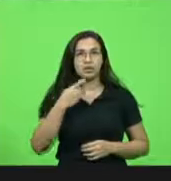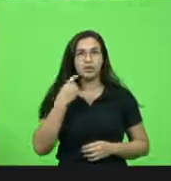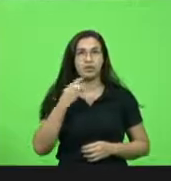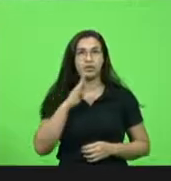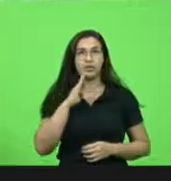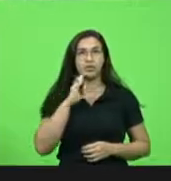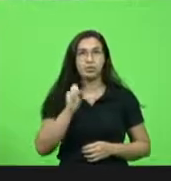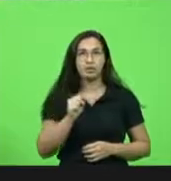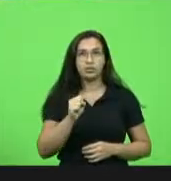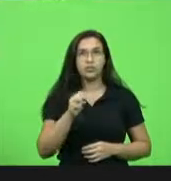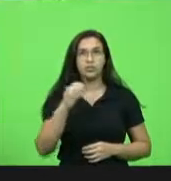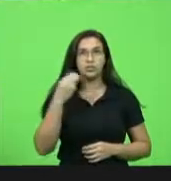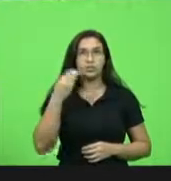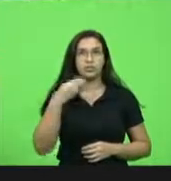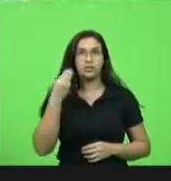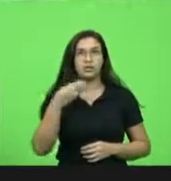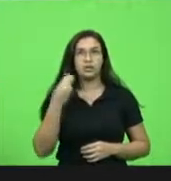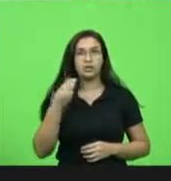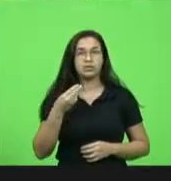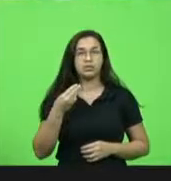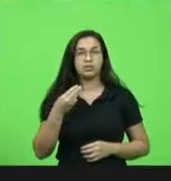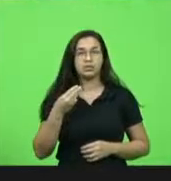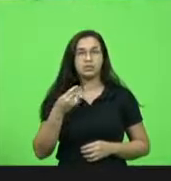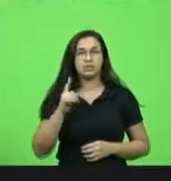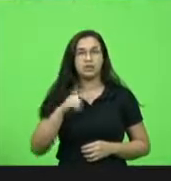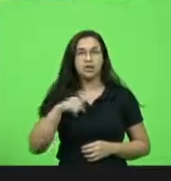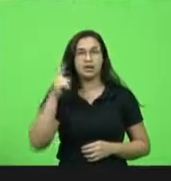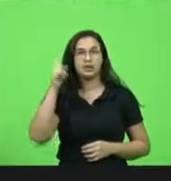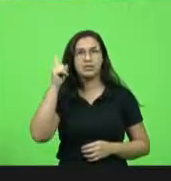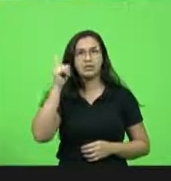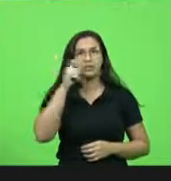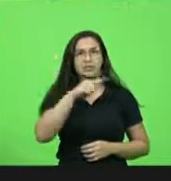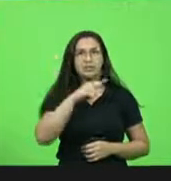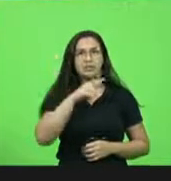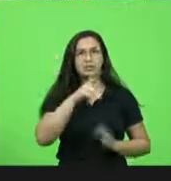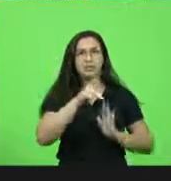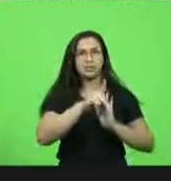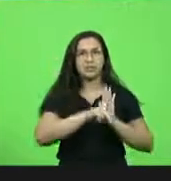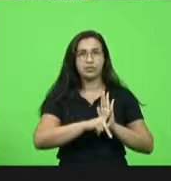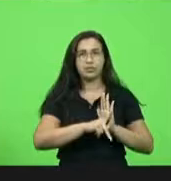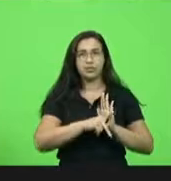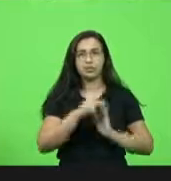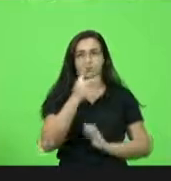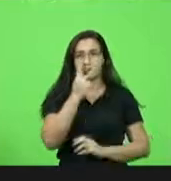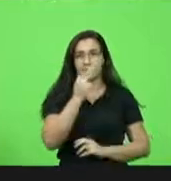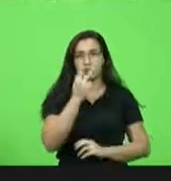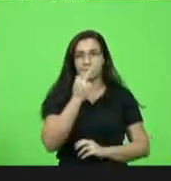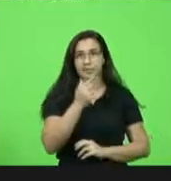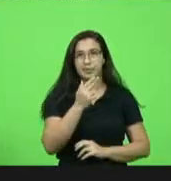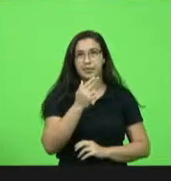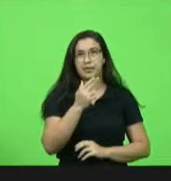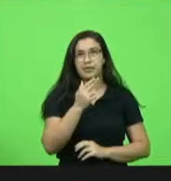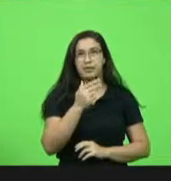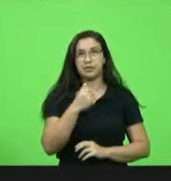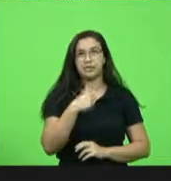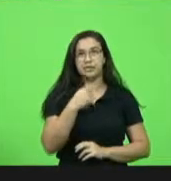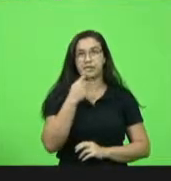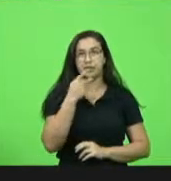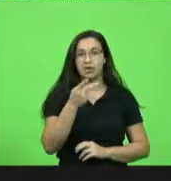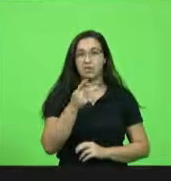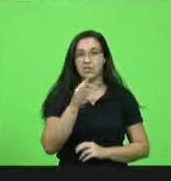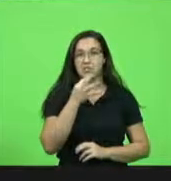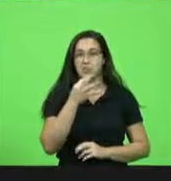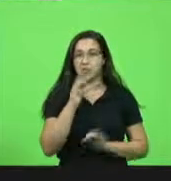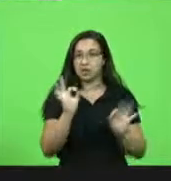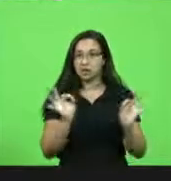Márcio. Diante da complexidade do projeto, me parece, eu estou falando aqui sem conhecimento de